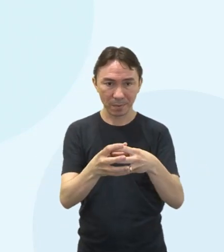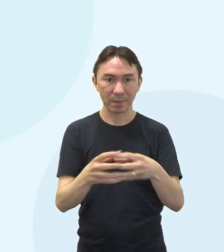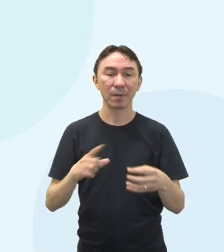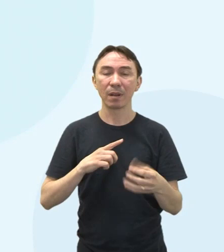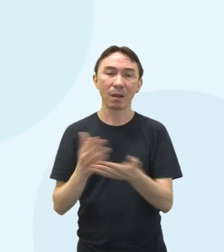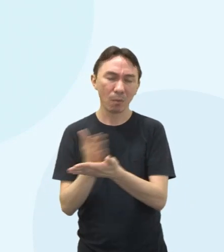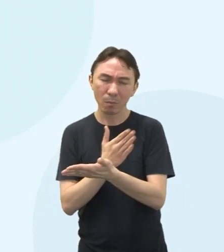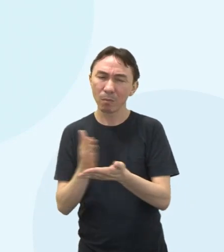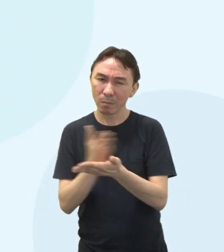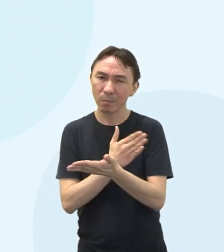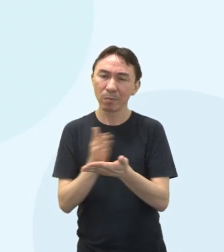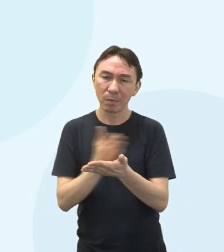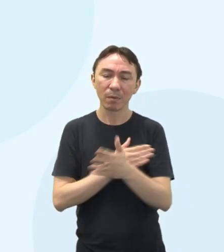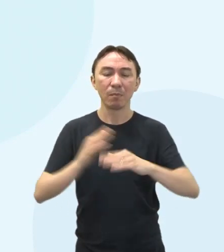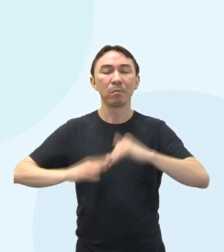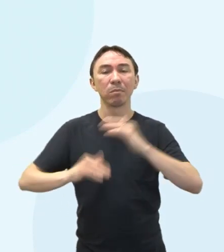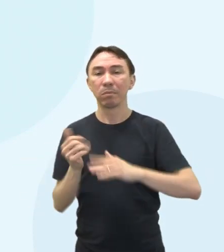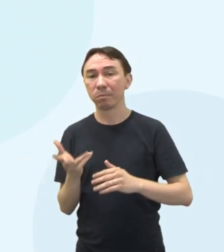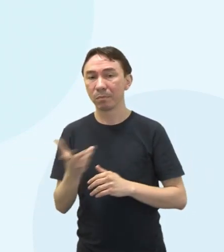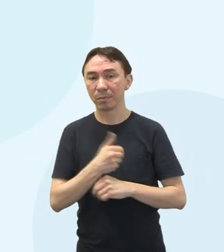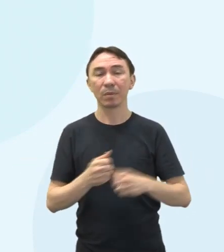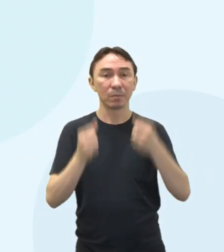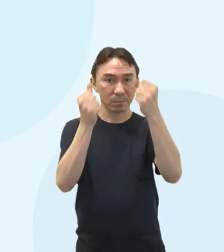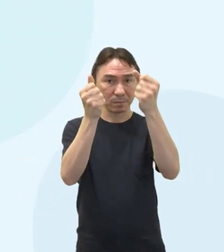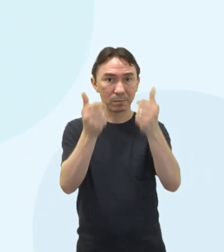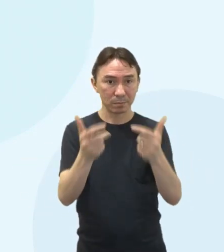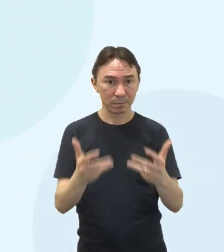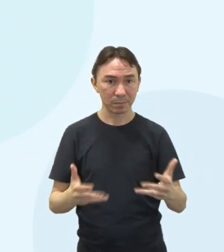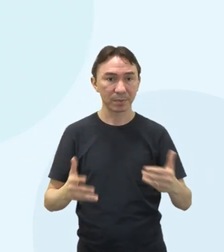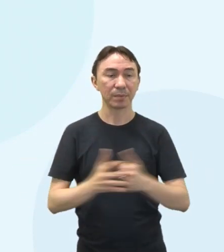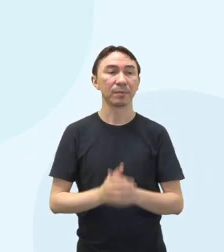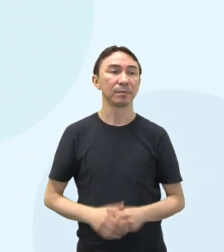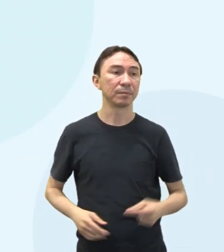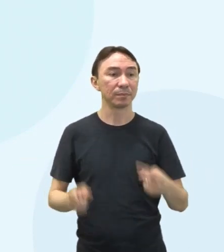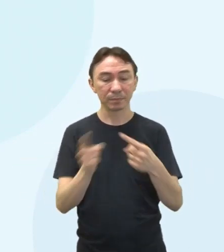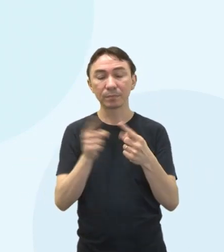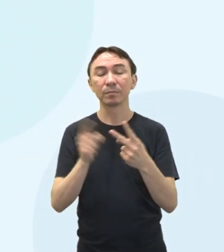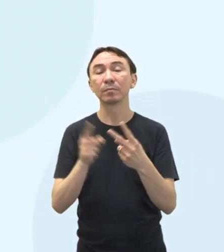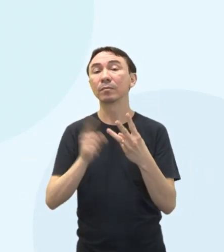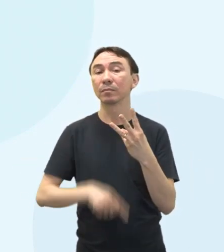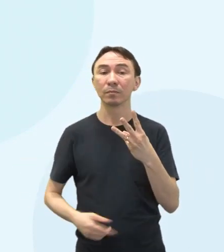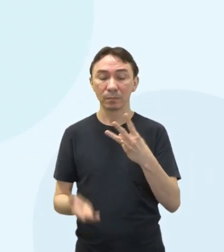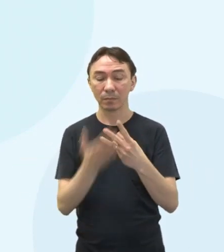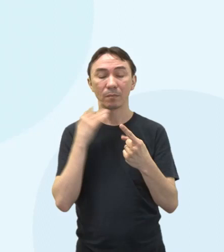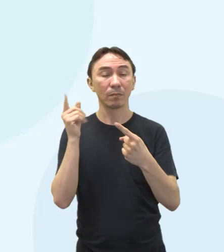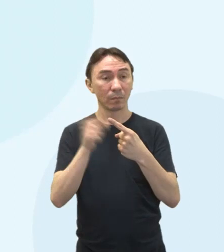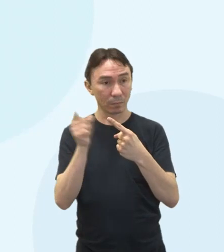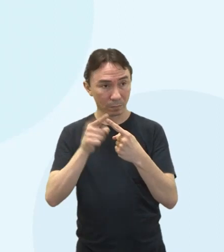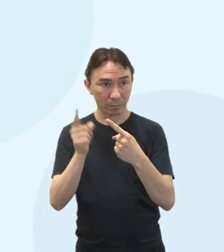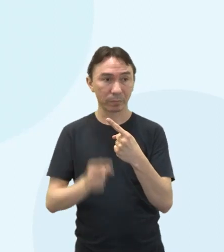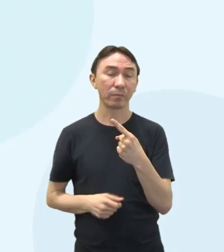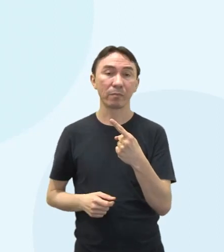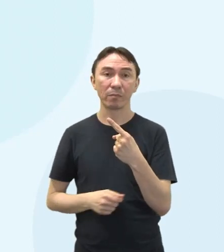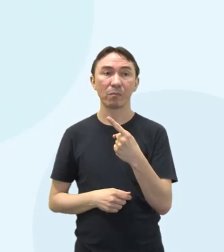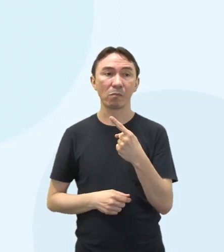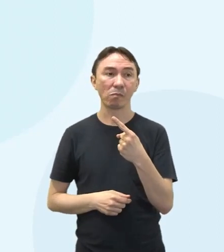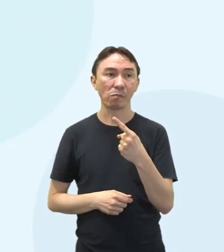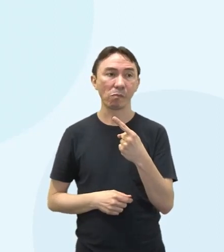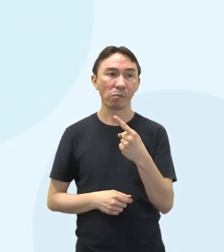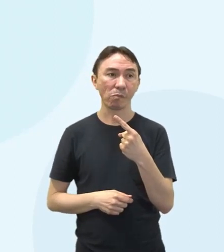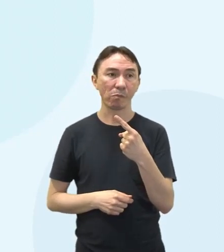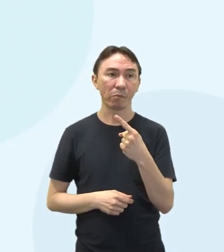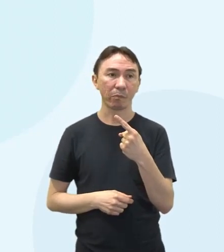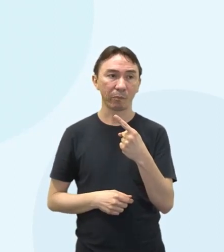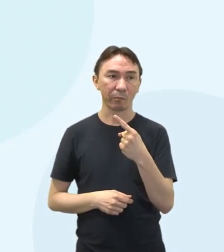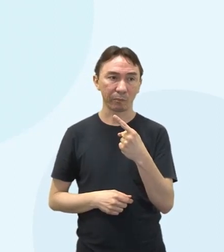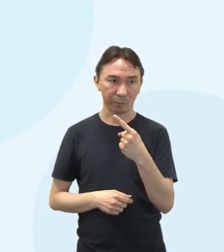habilidades conforme o professor Vanderlei comentou com a gente então vou ler para a gente ir poder conversar melhor então primeiro nós